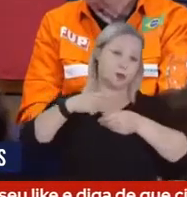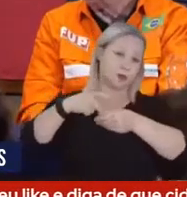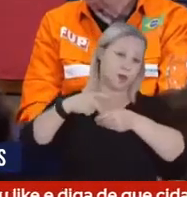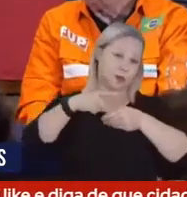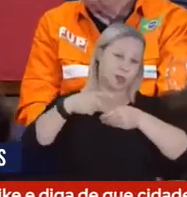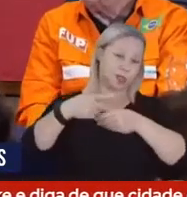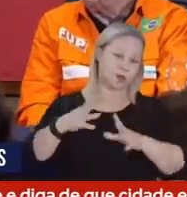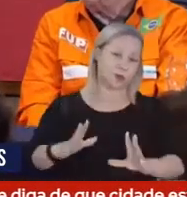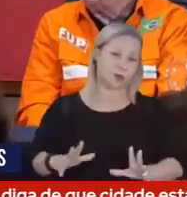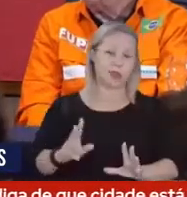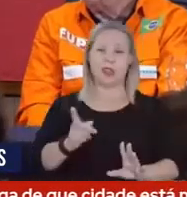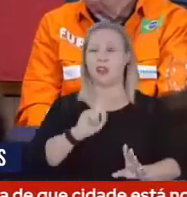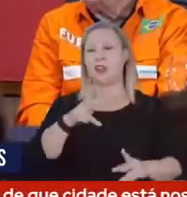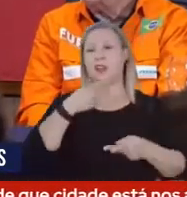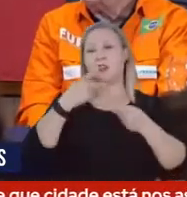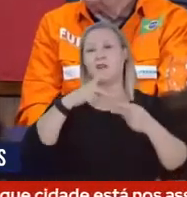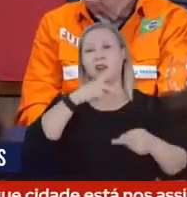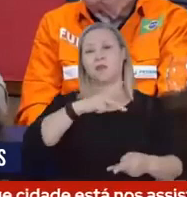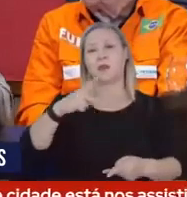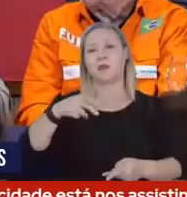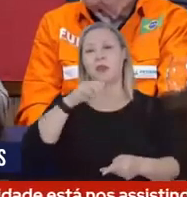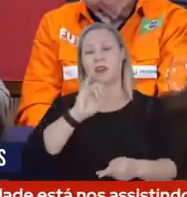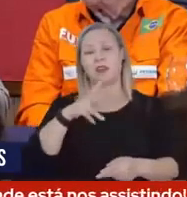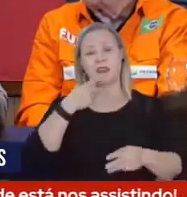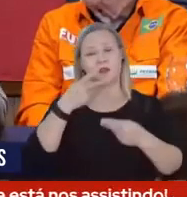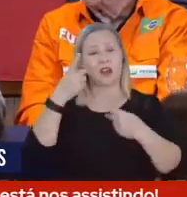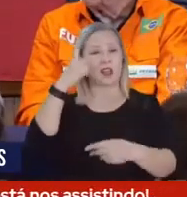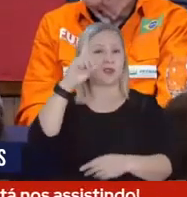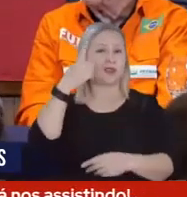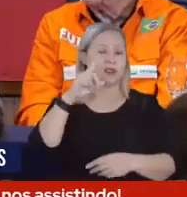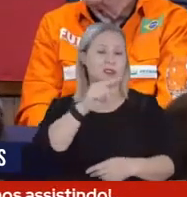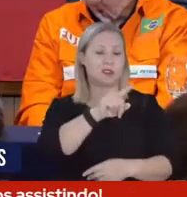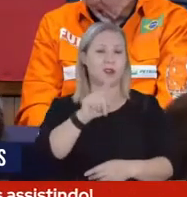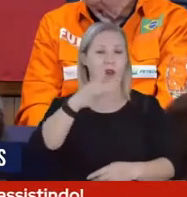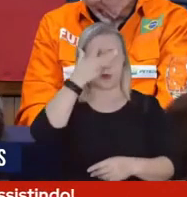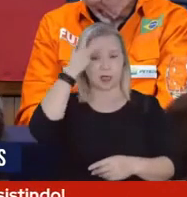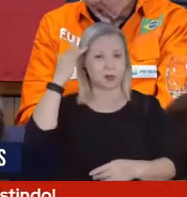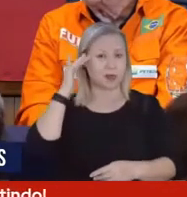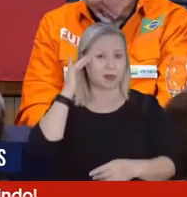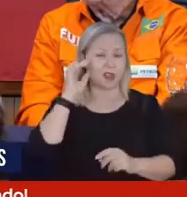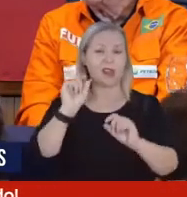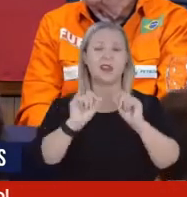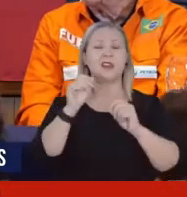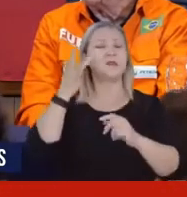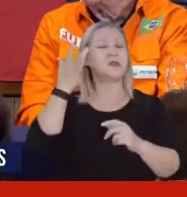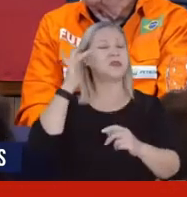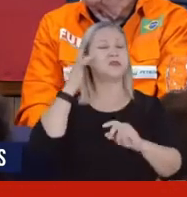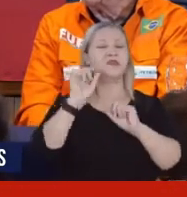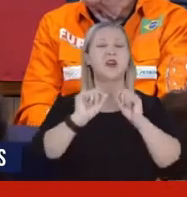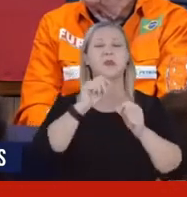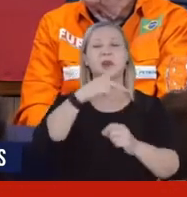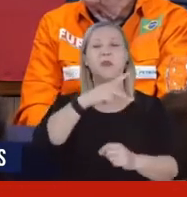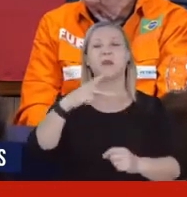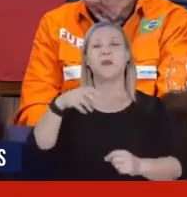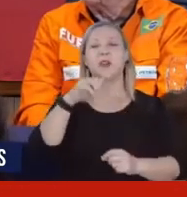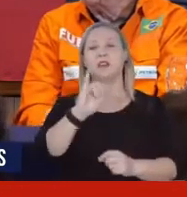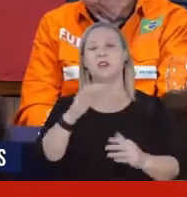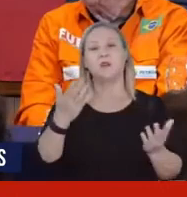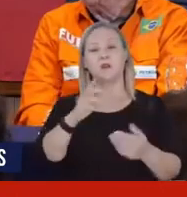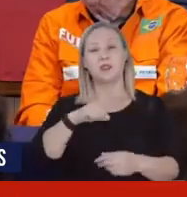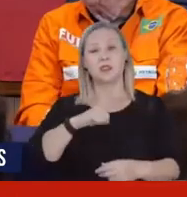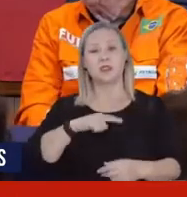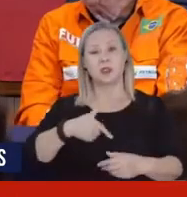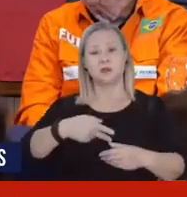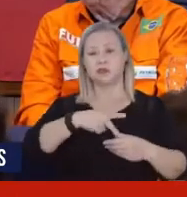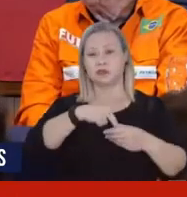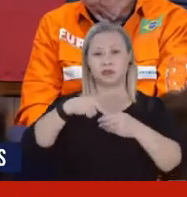falar em dolarização para as pessoas entenderem. As pessoas não entendem o que é PPI. Hoje nós temos o preço do combustível dolarizado e ninguém